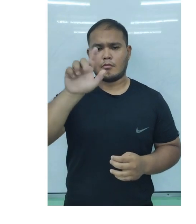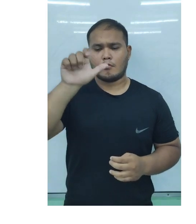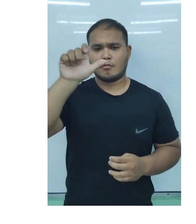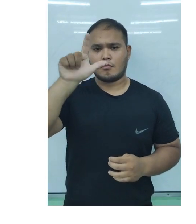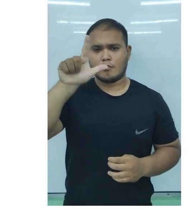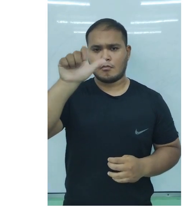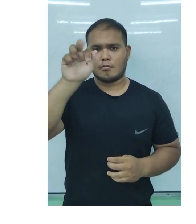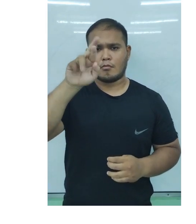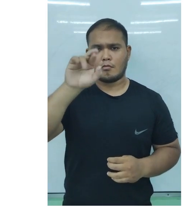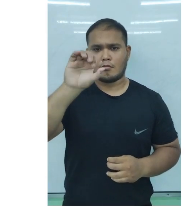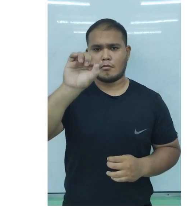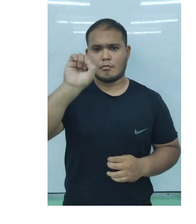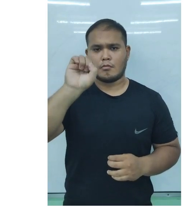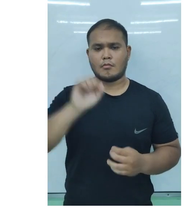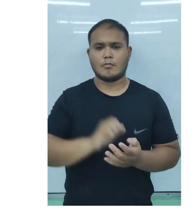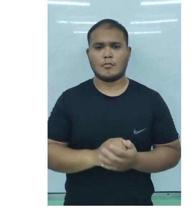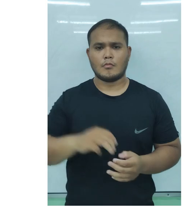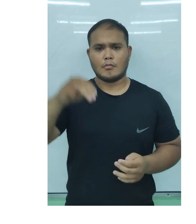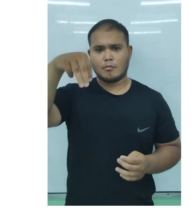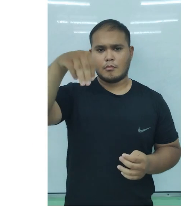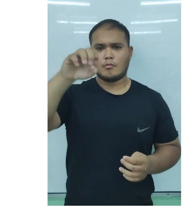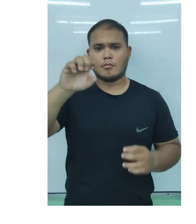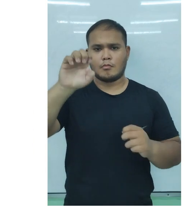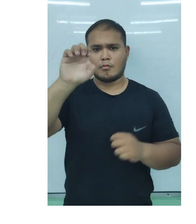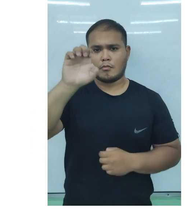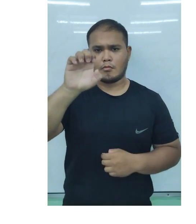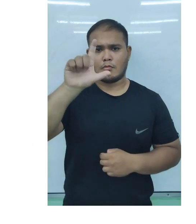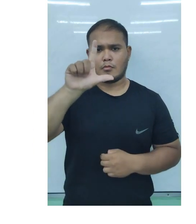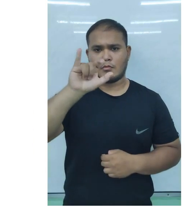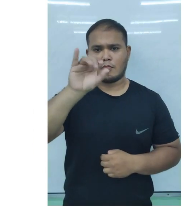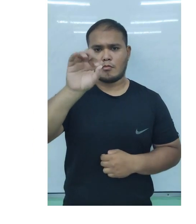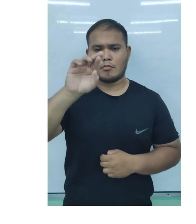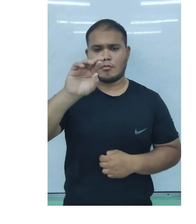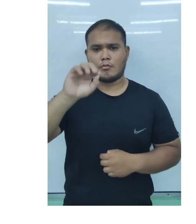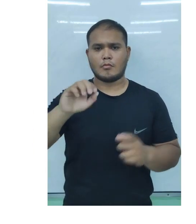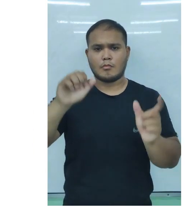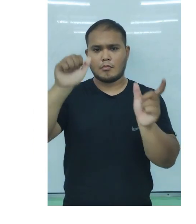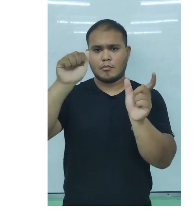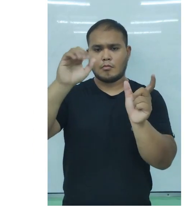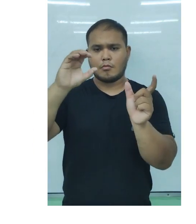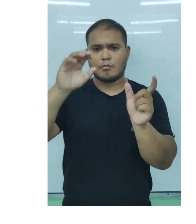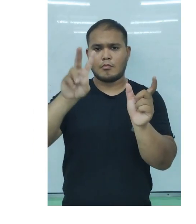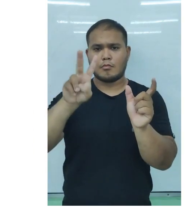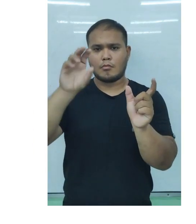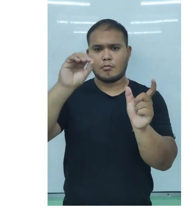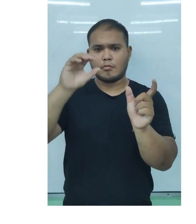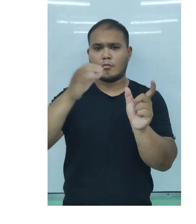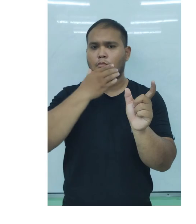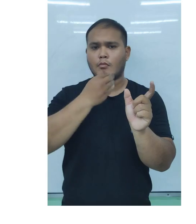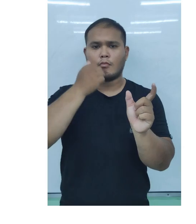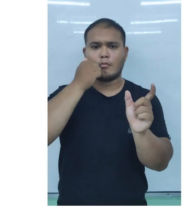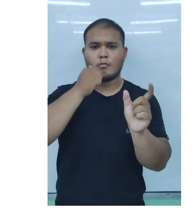vocativo, melhor, no masculino e no feminino. O acusativo, melhorem.